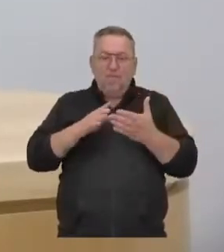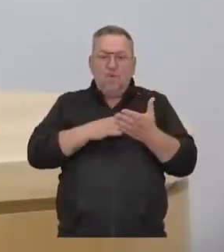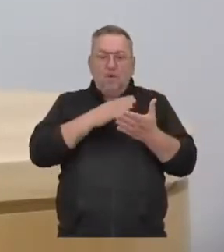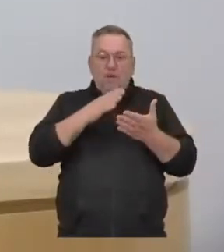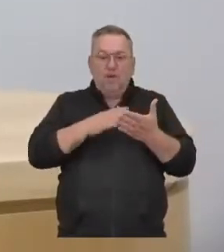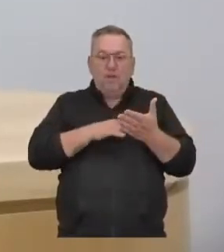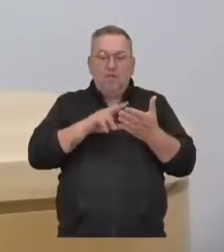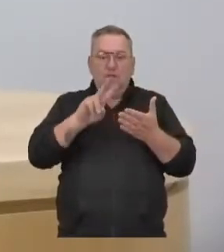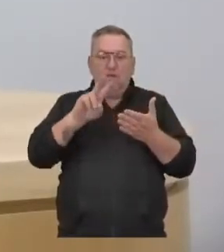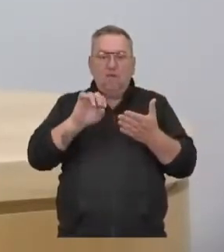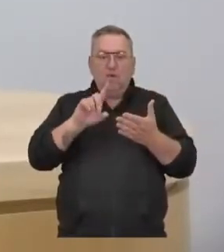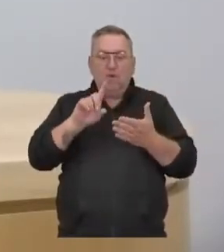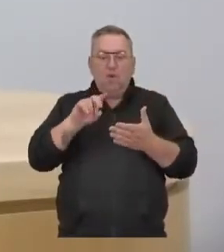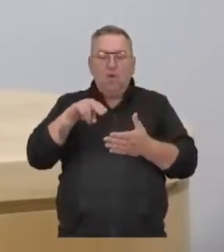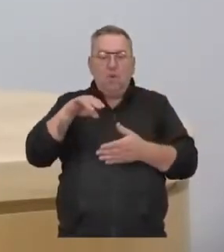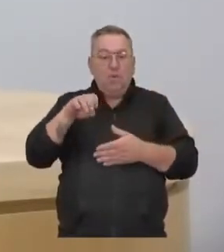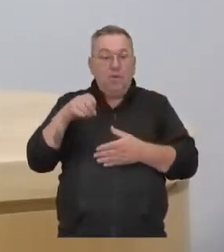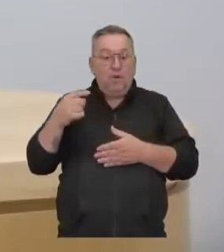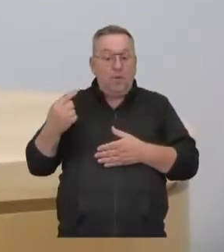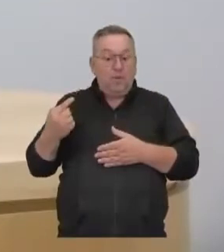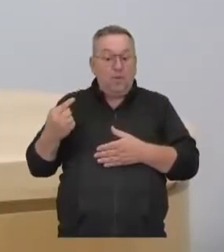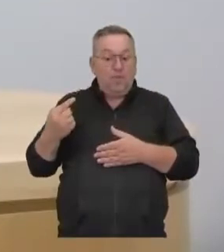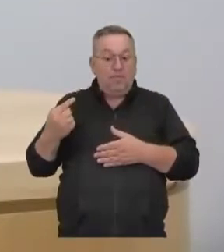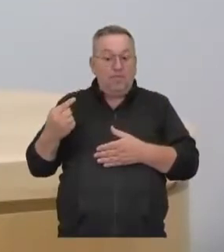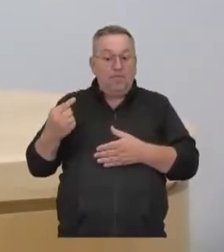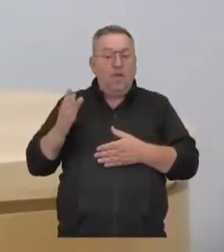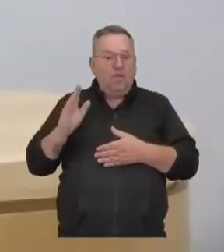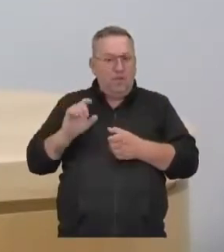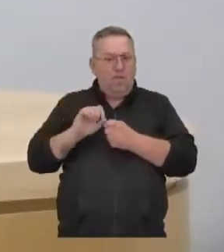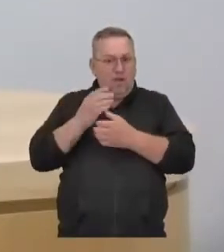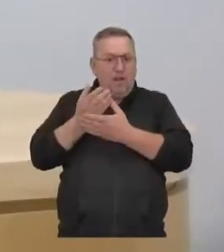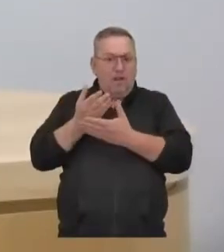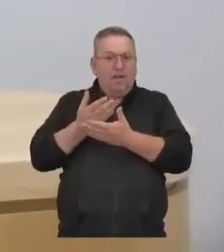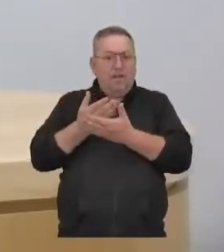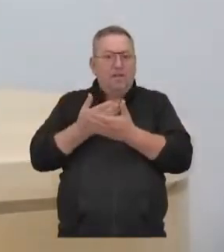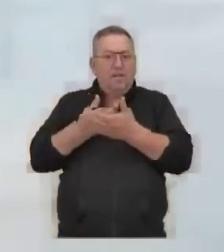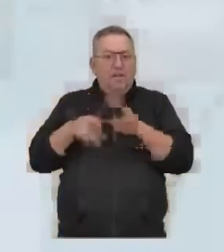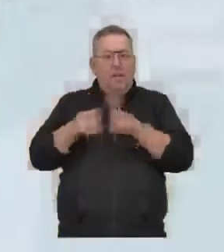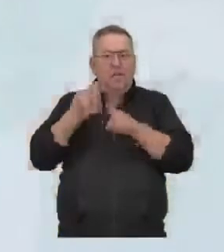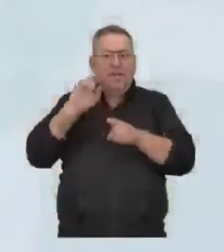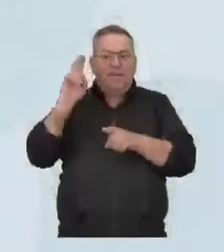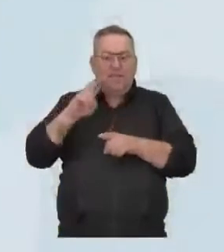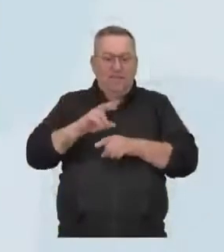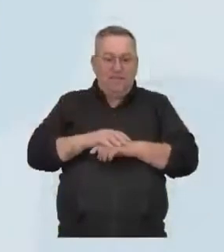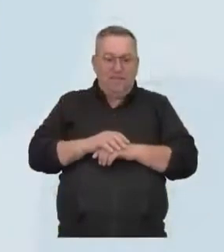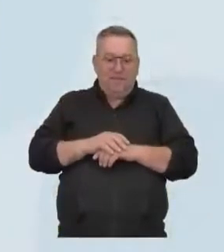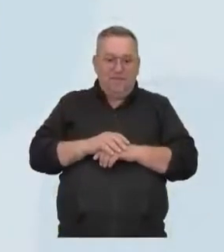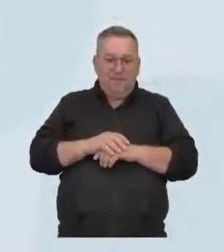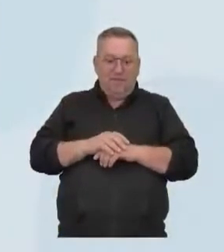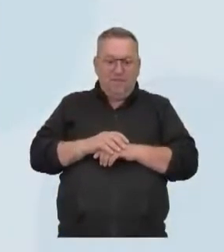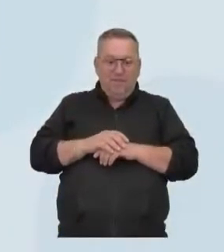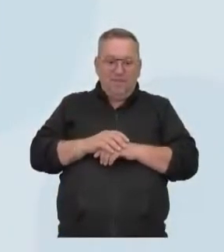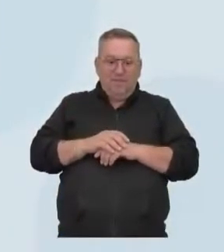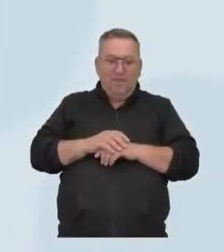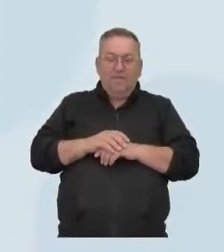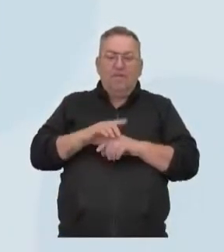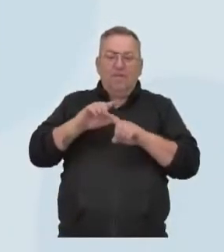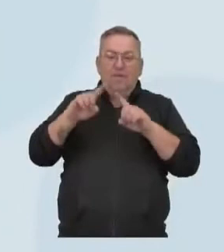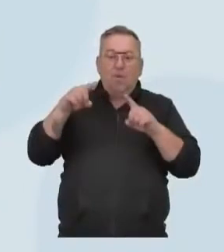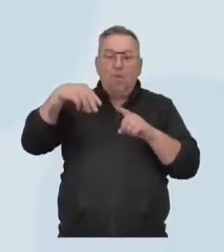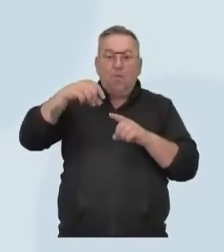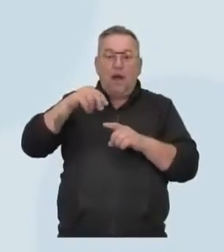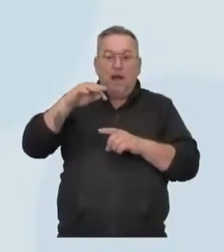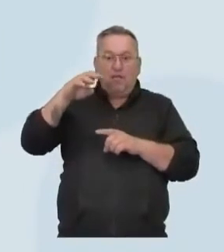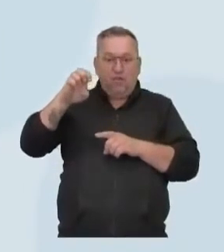no volume 1, tá? Nós já fizemos essa aula, né? Então vamos lá. O Mate do João Cardoso, de João Simões Lopes